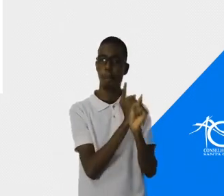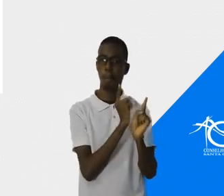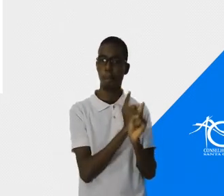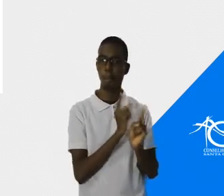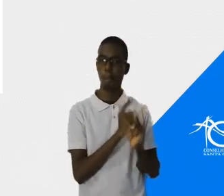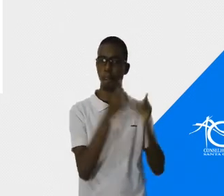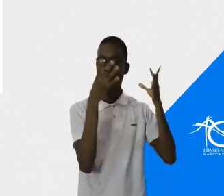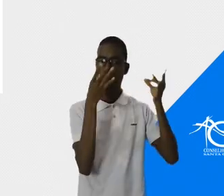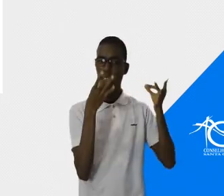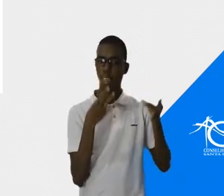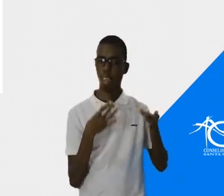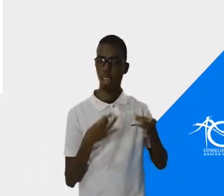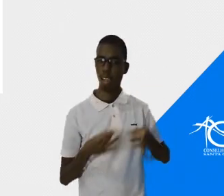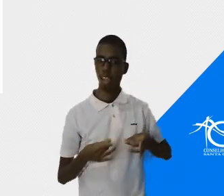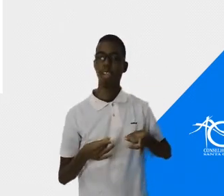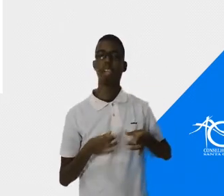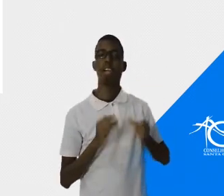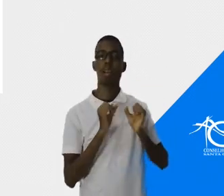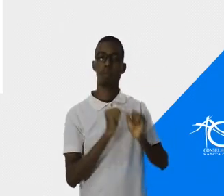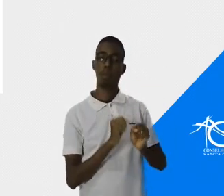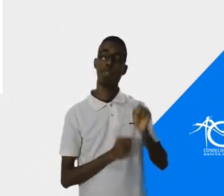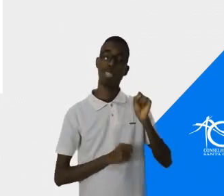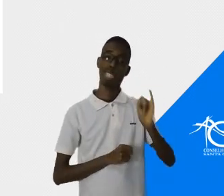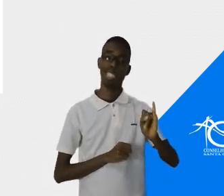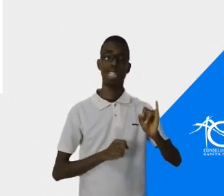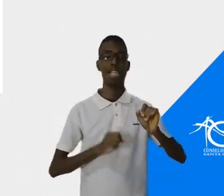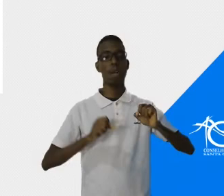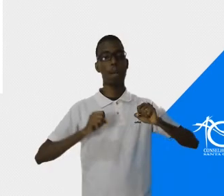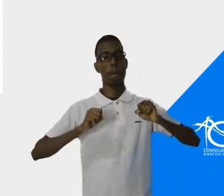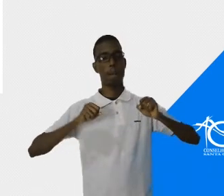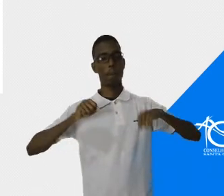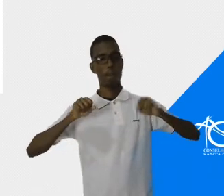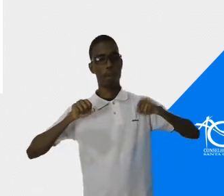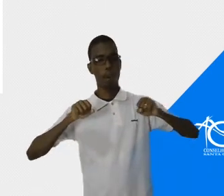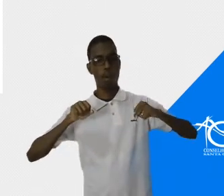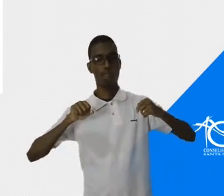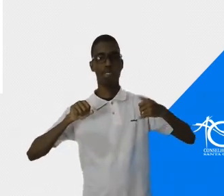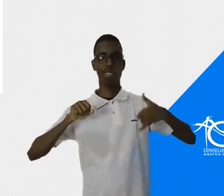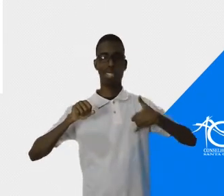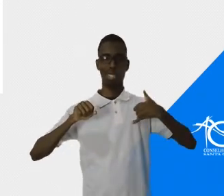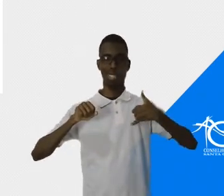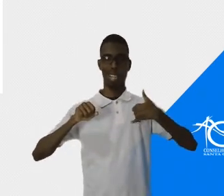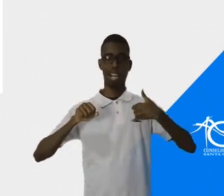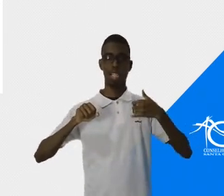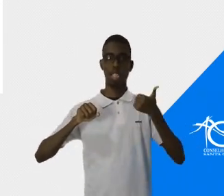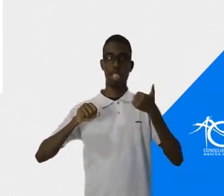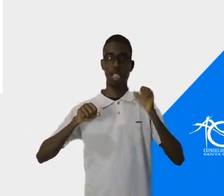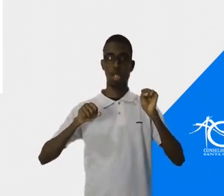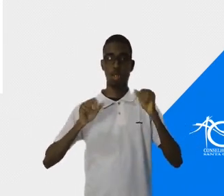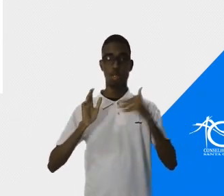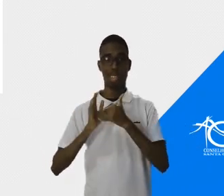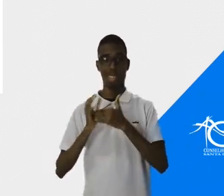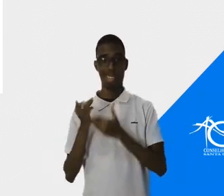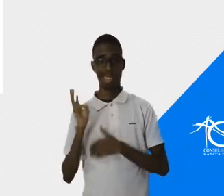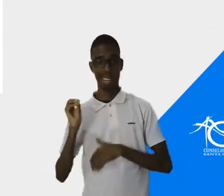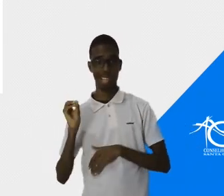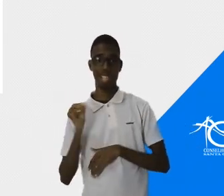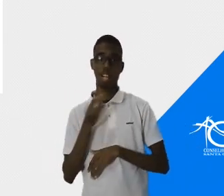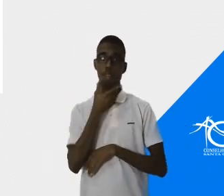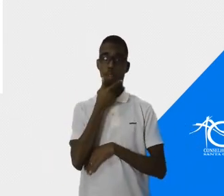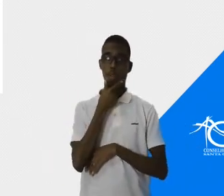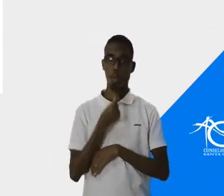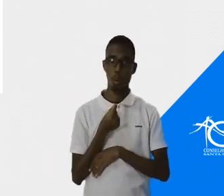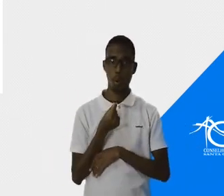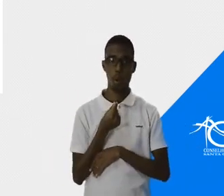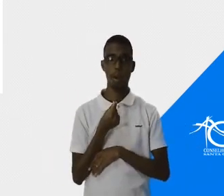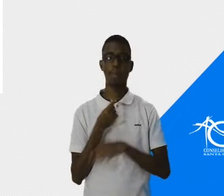participar. Se ele é motociclista, tem entre 18 e 30 anos de idade, por exemplo, é do sexo masculino, só essas três variáveis já indicam uma